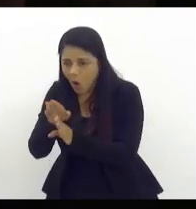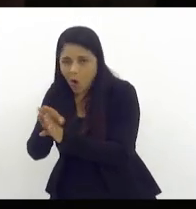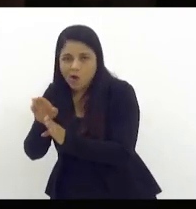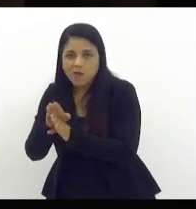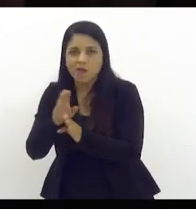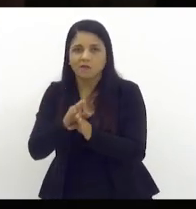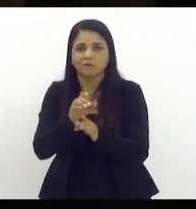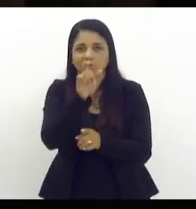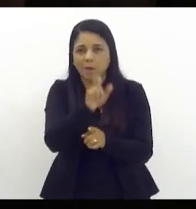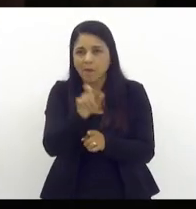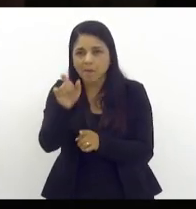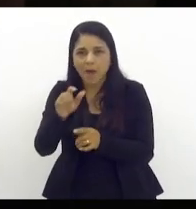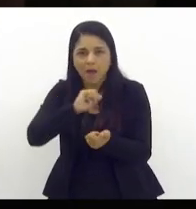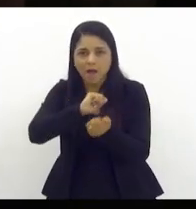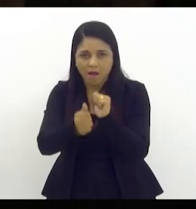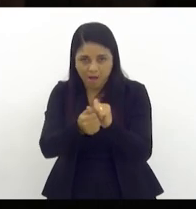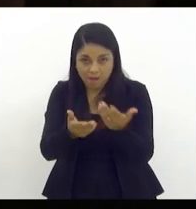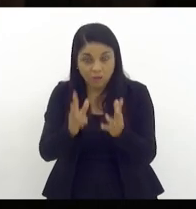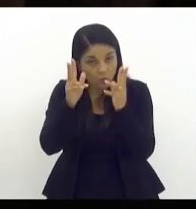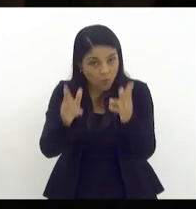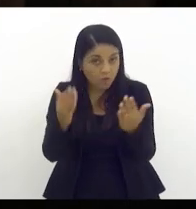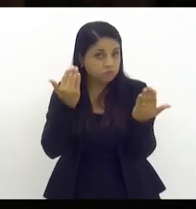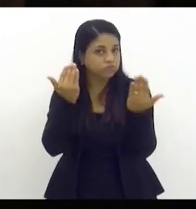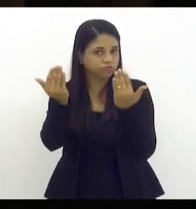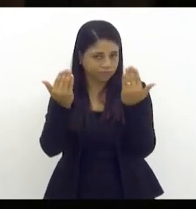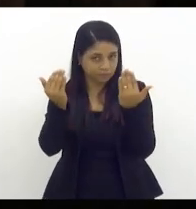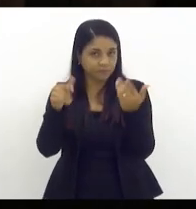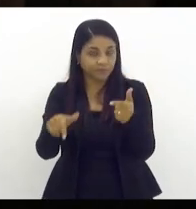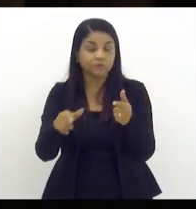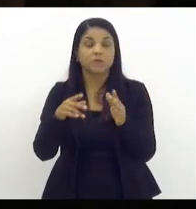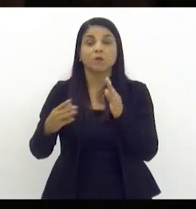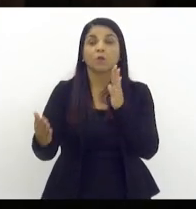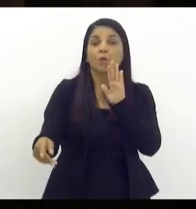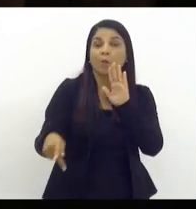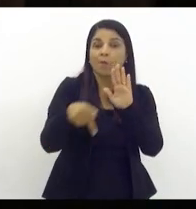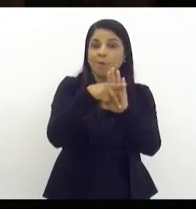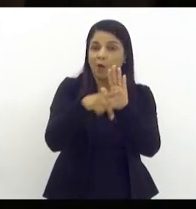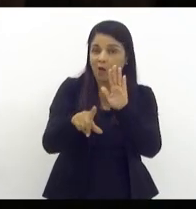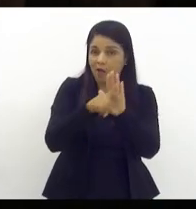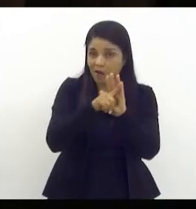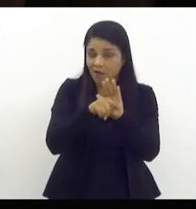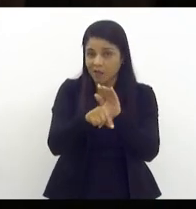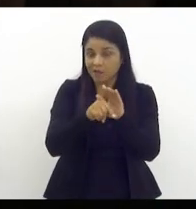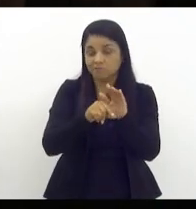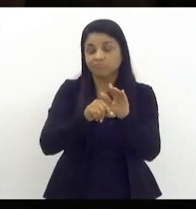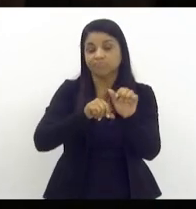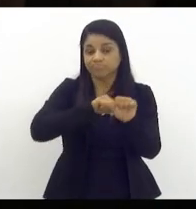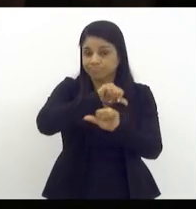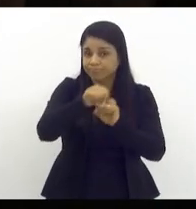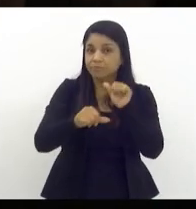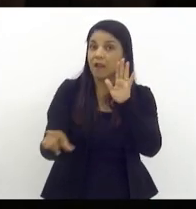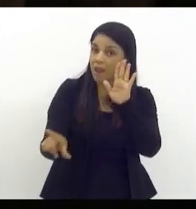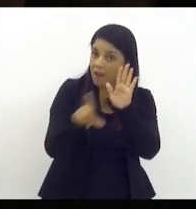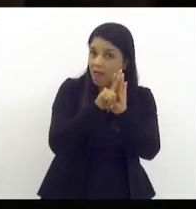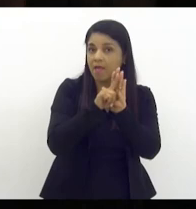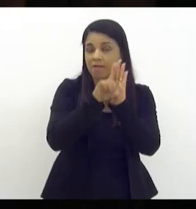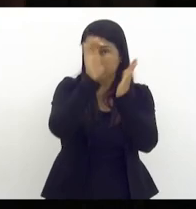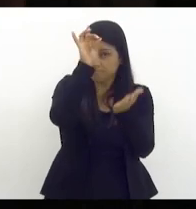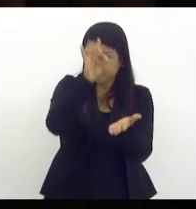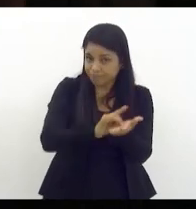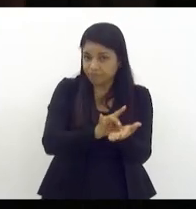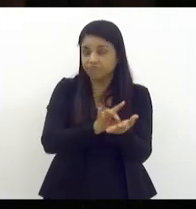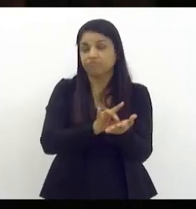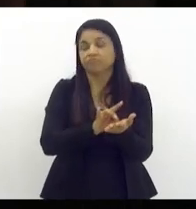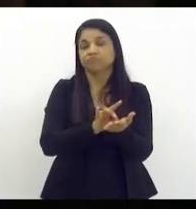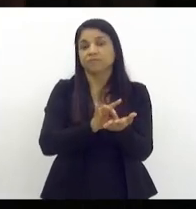quero dizer que esse projeto nosso, que foi convertido em lei e sancionado pelo